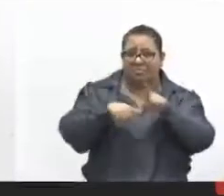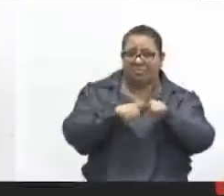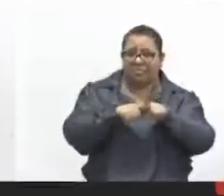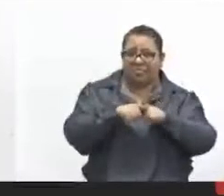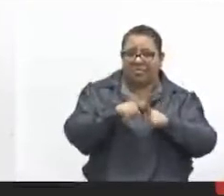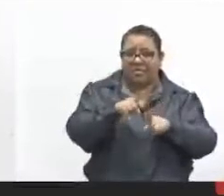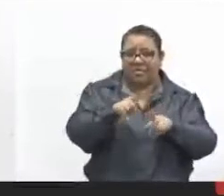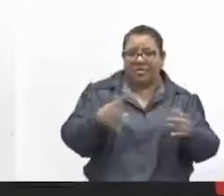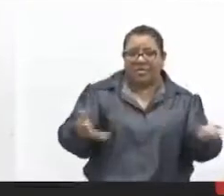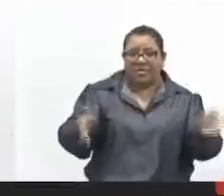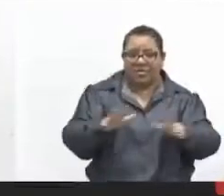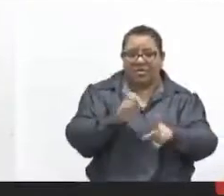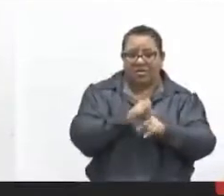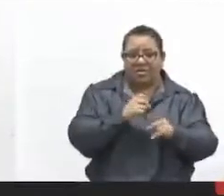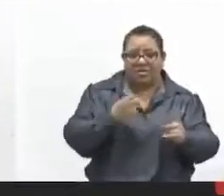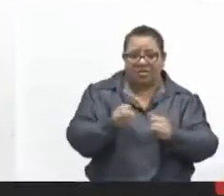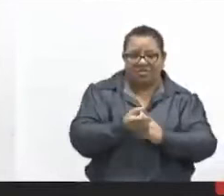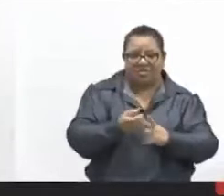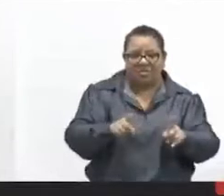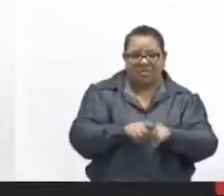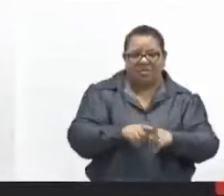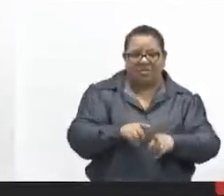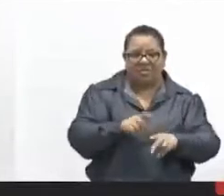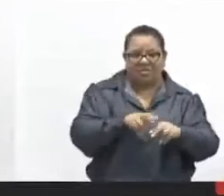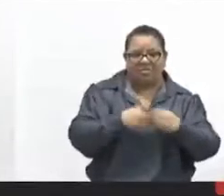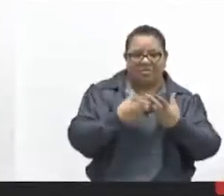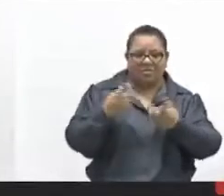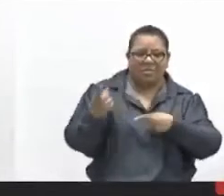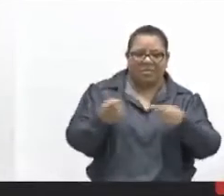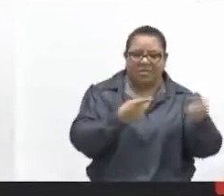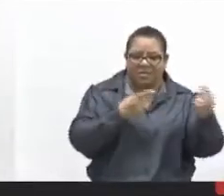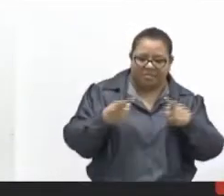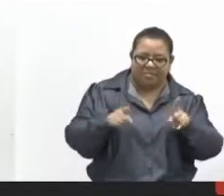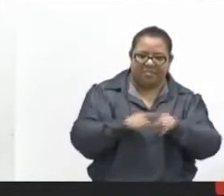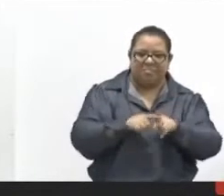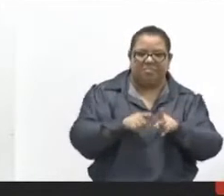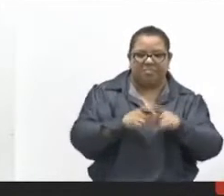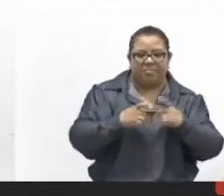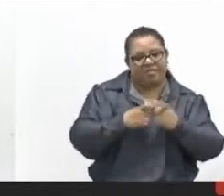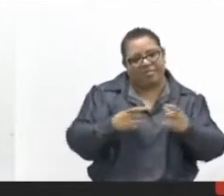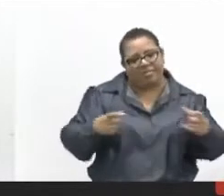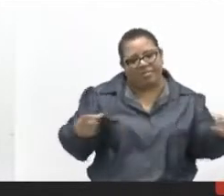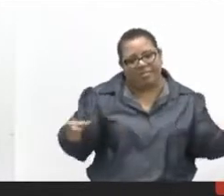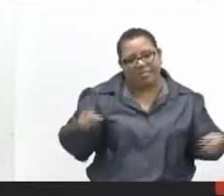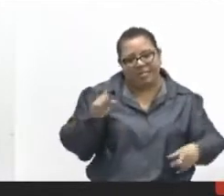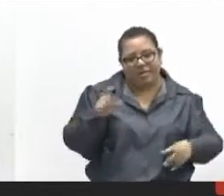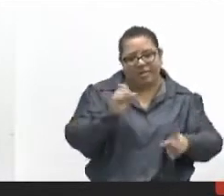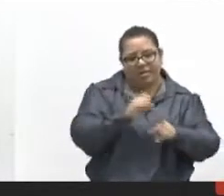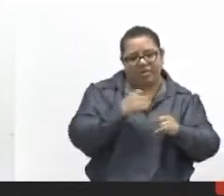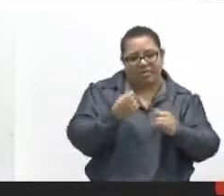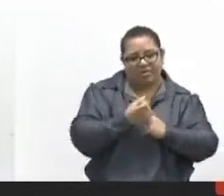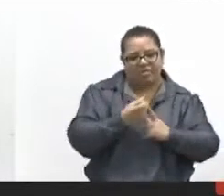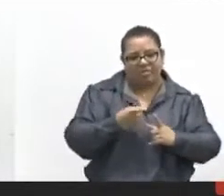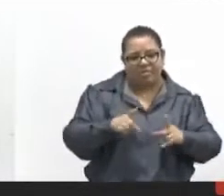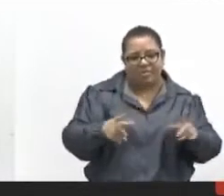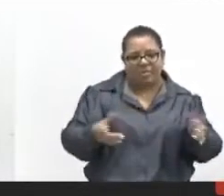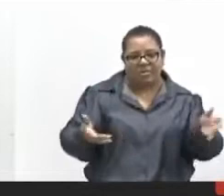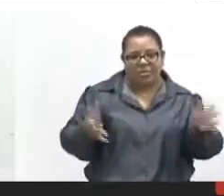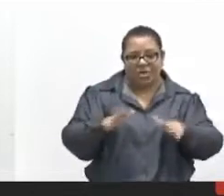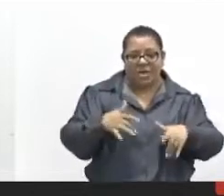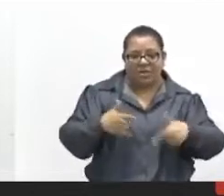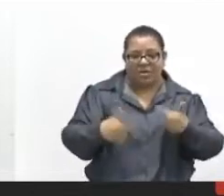pela educação, fomentar a participação político-acadêmica, aumentar as taxas de sucesso acadêmico e inclusão no mercado de